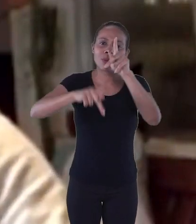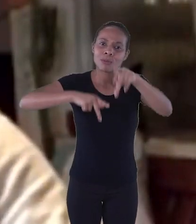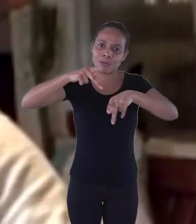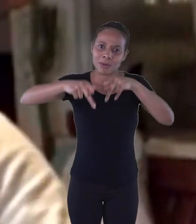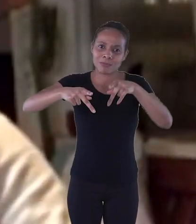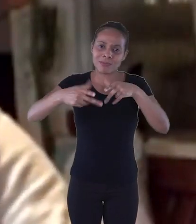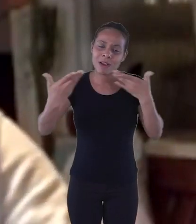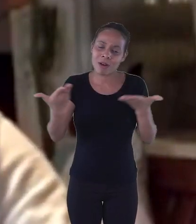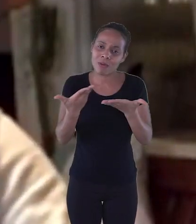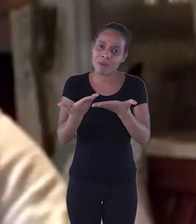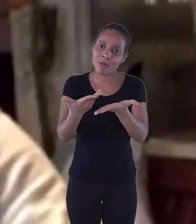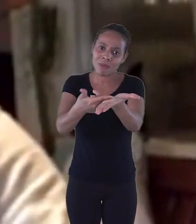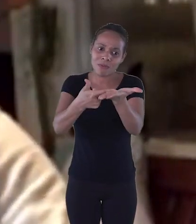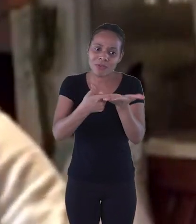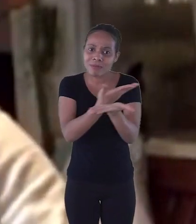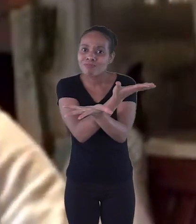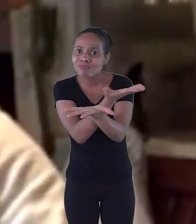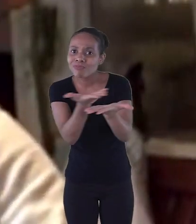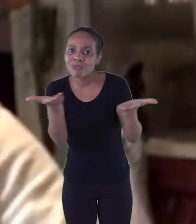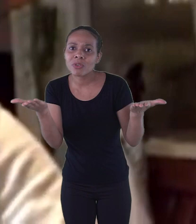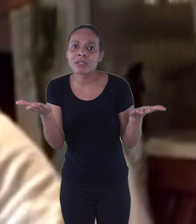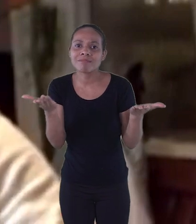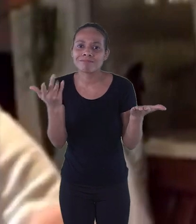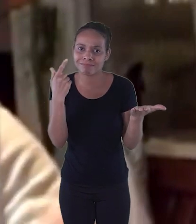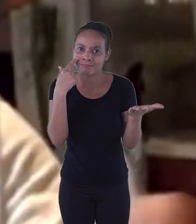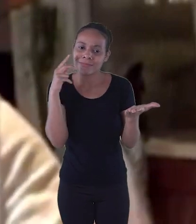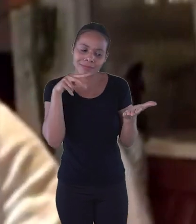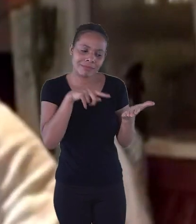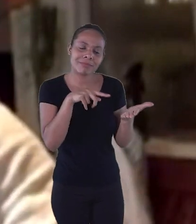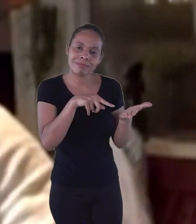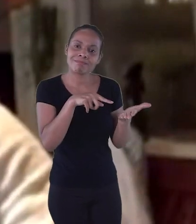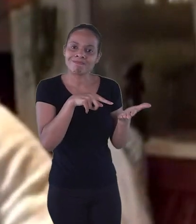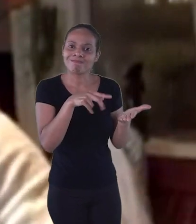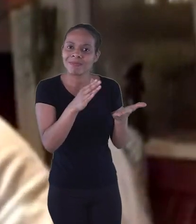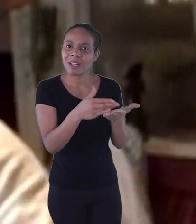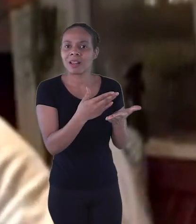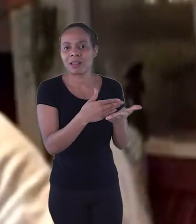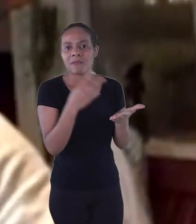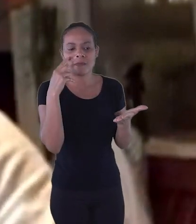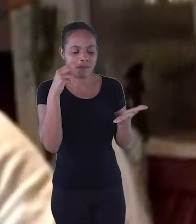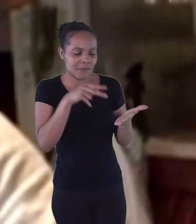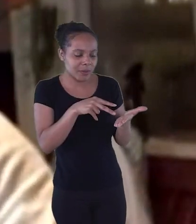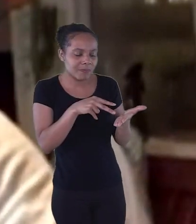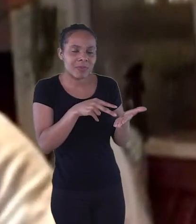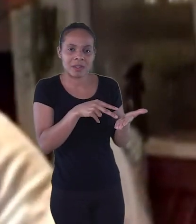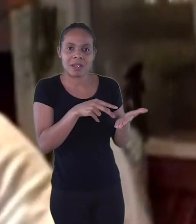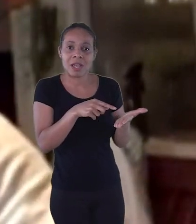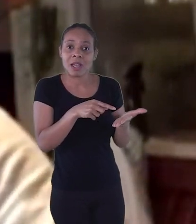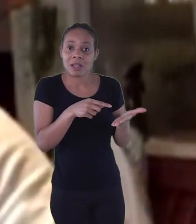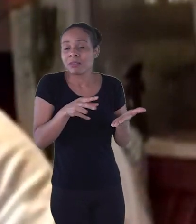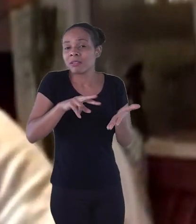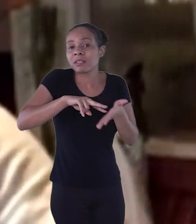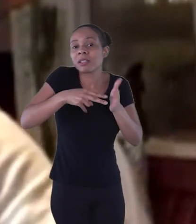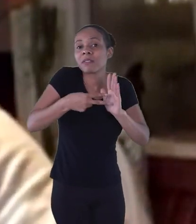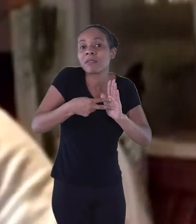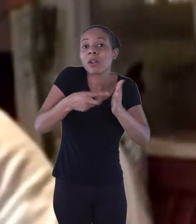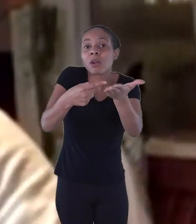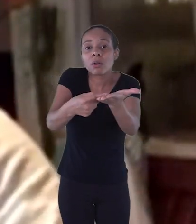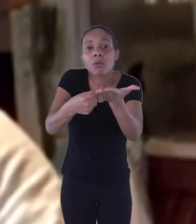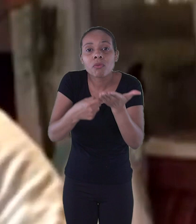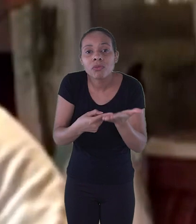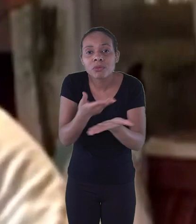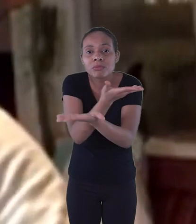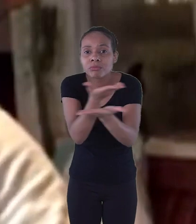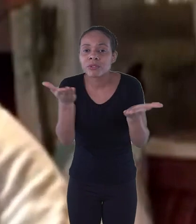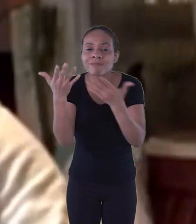e todas para olharem a enciclopédia como um convite para reflexão, não só como um lugar onde vocês vão ver